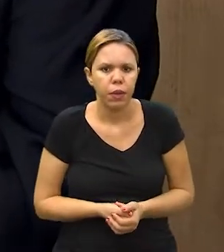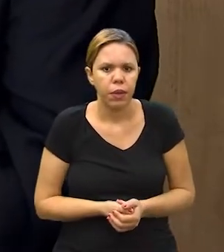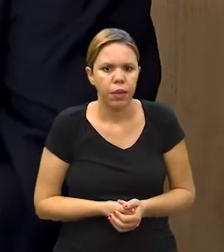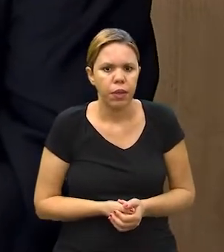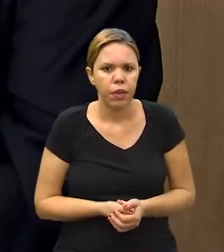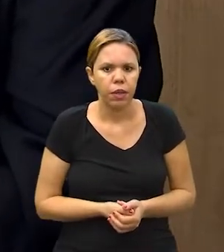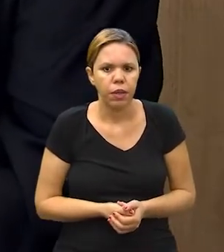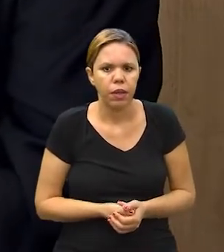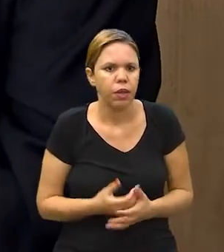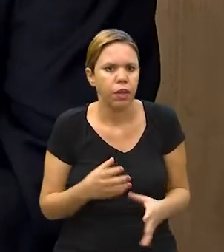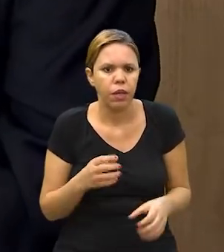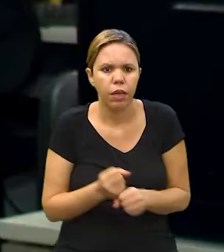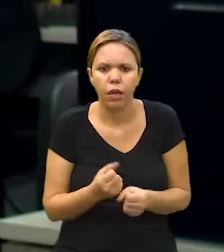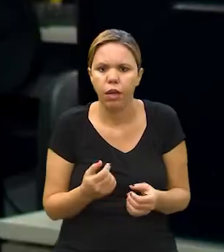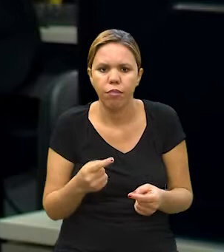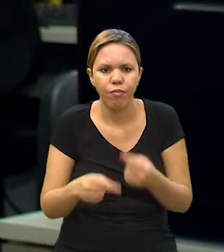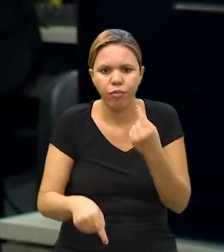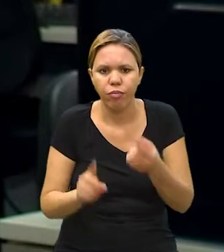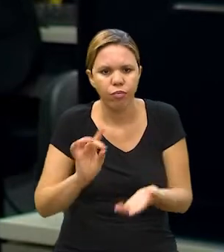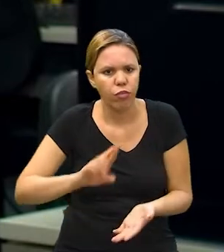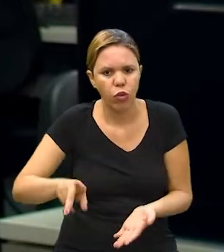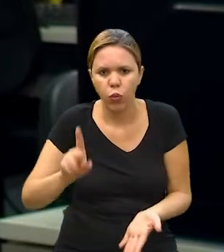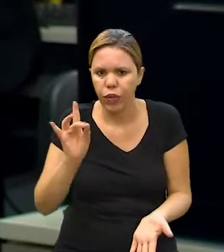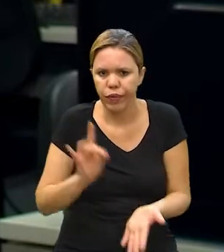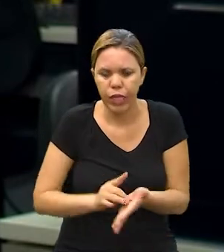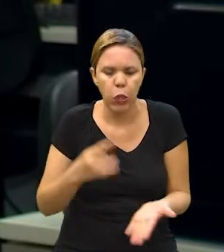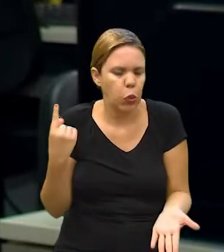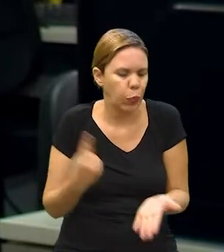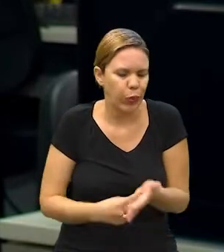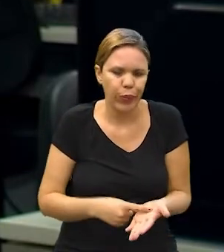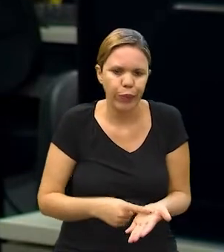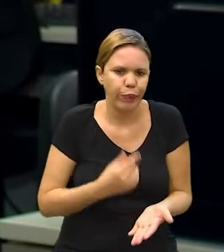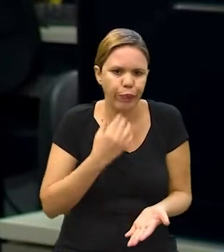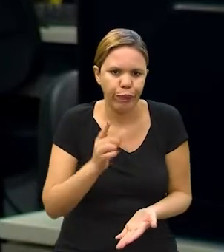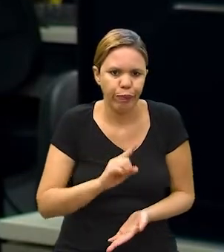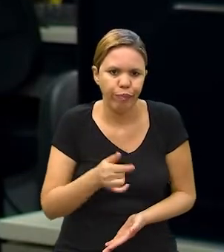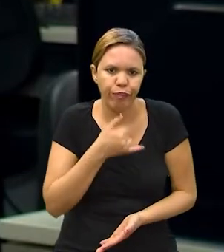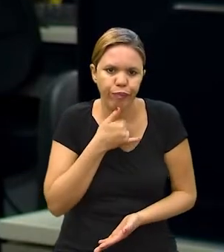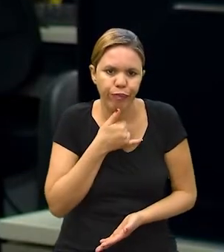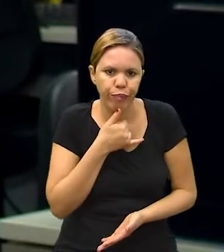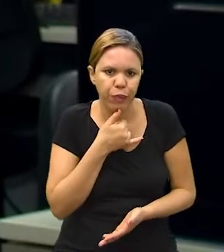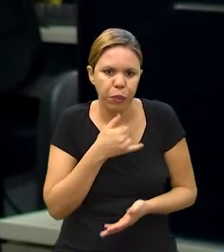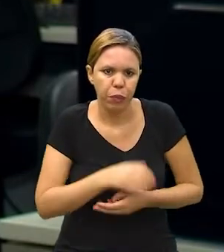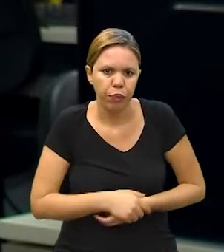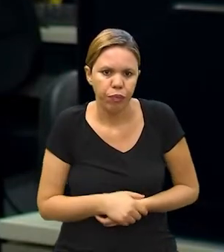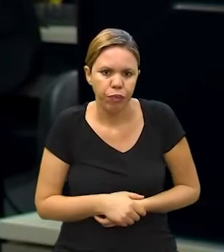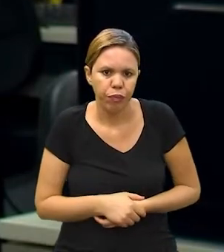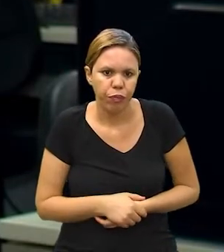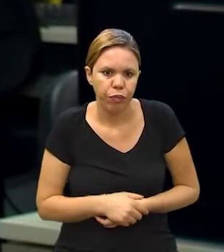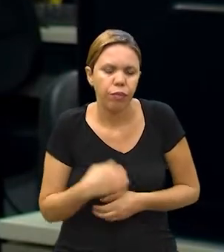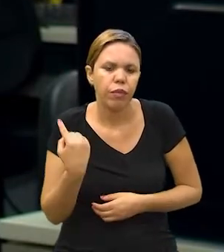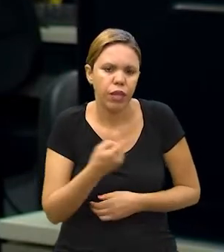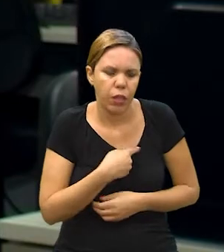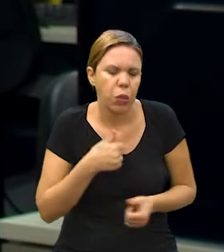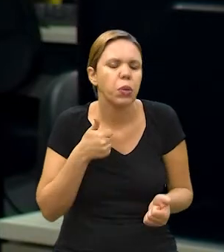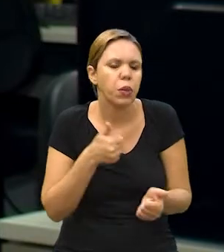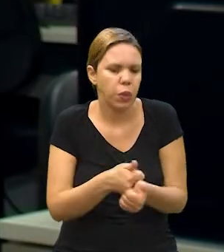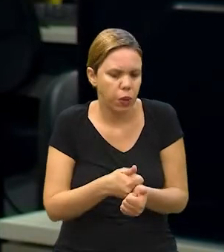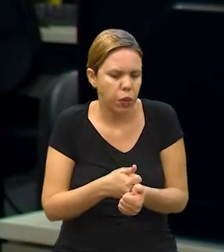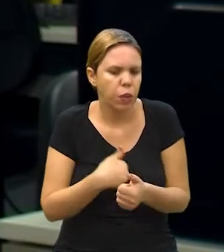A conta não bate. Não é verdade. Ele se comprometeu, mas não é verdade, infelizmente. Né? O fato é que a gente está acompanhando